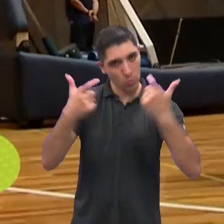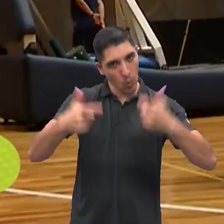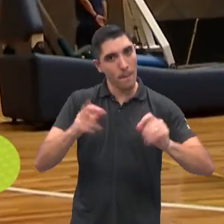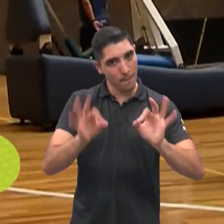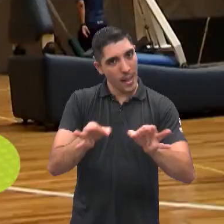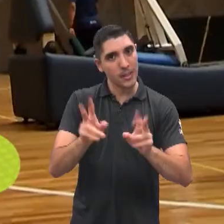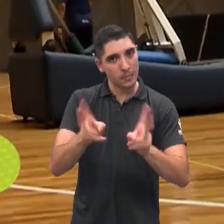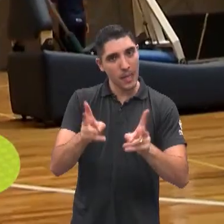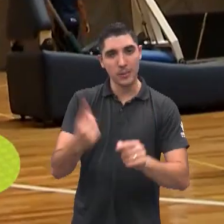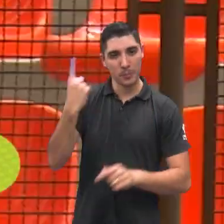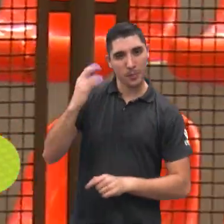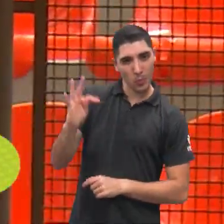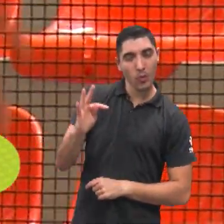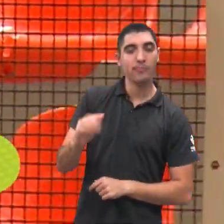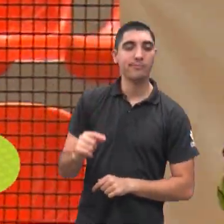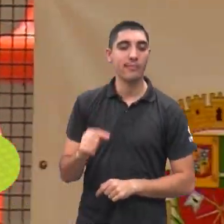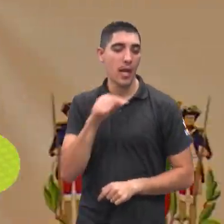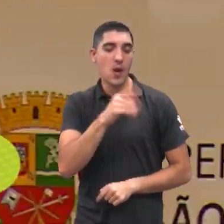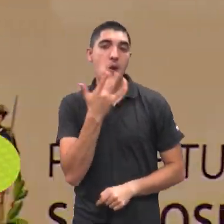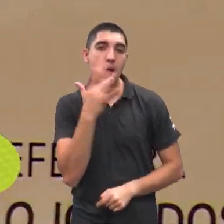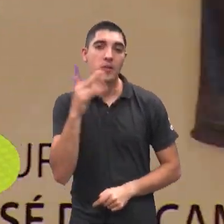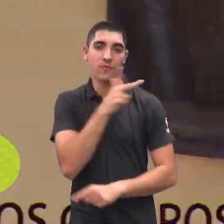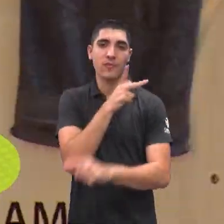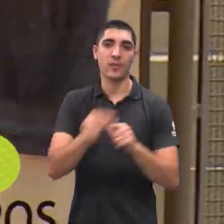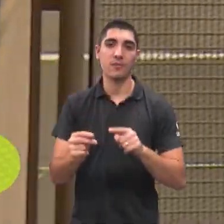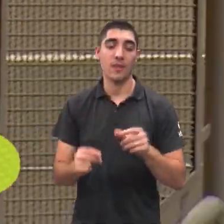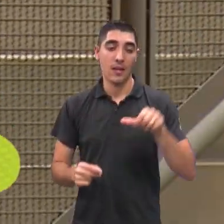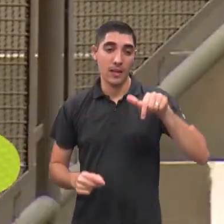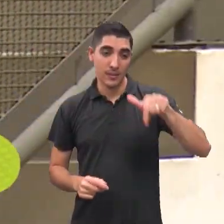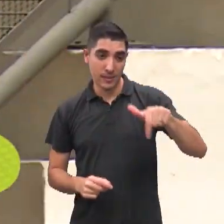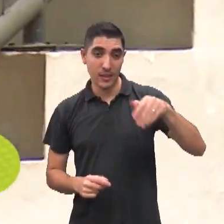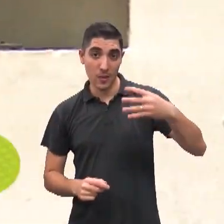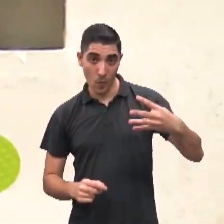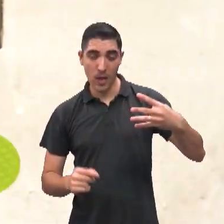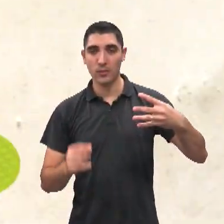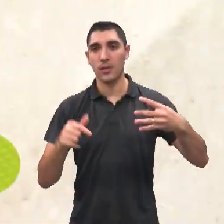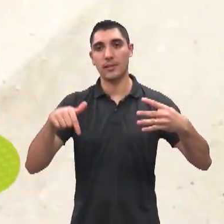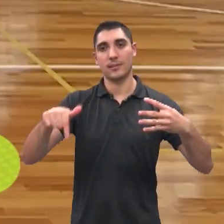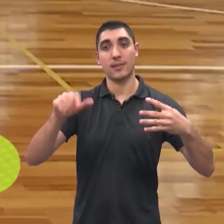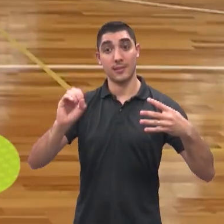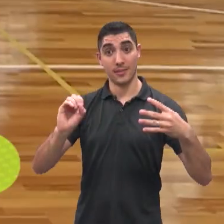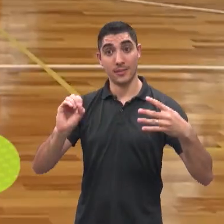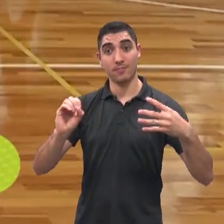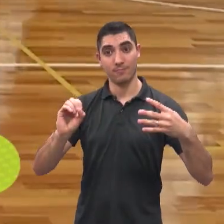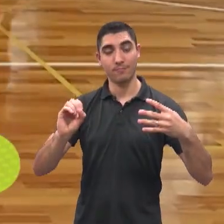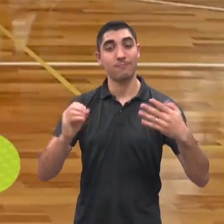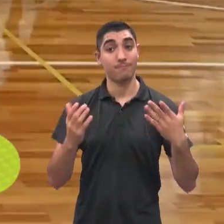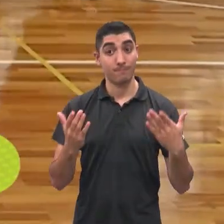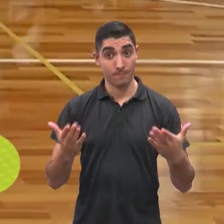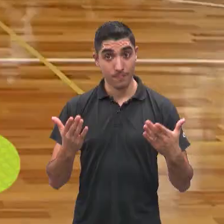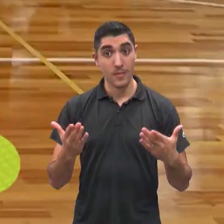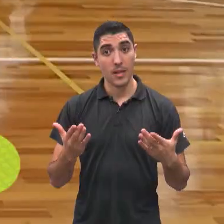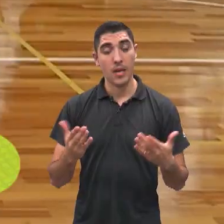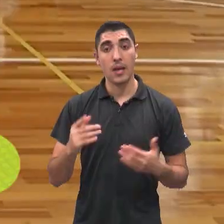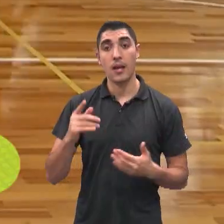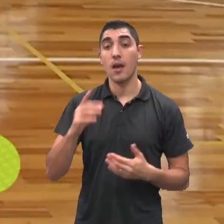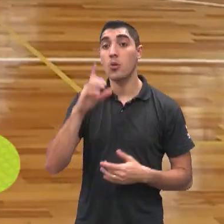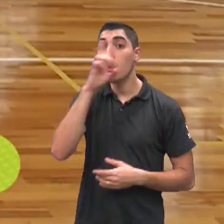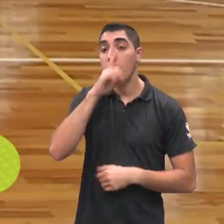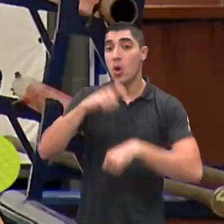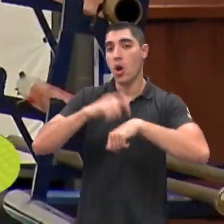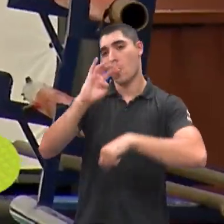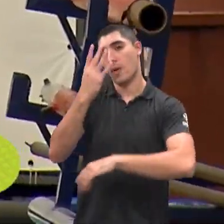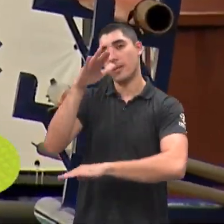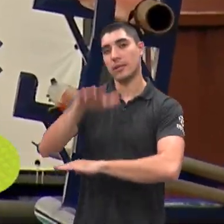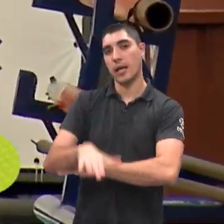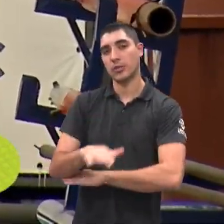Teatrão, e o Ourinhos acabou vencendo por 74-70. A bola sobe lá em Ourinhos, Brunão, 4 da tarde no domingo.